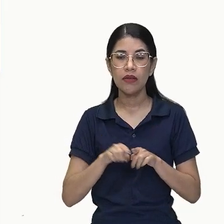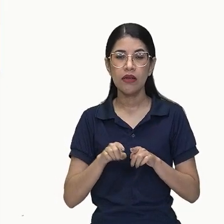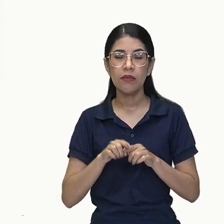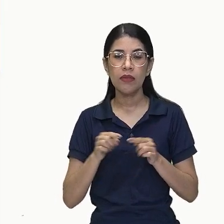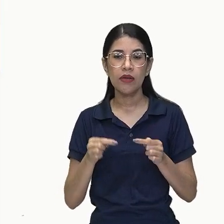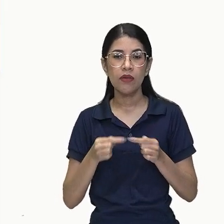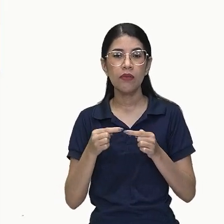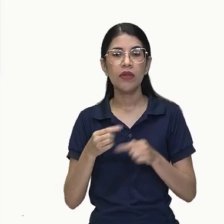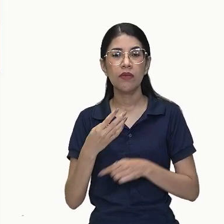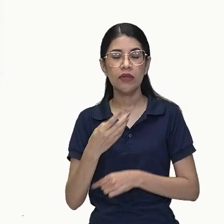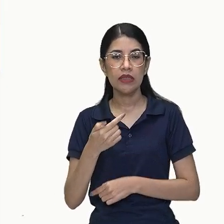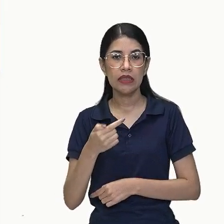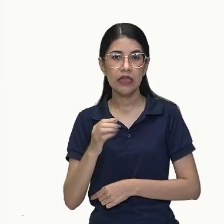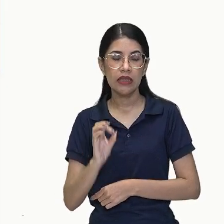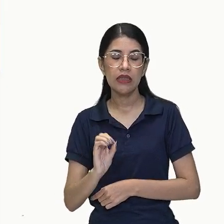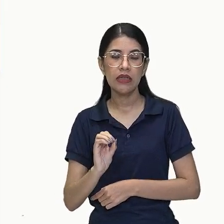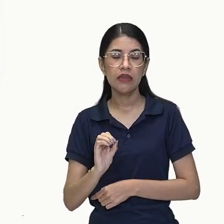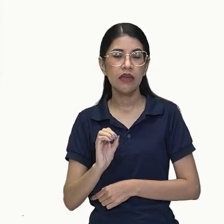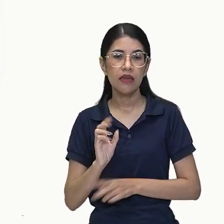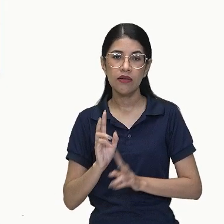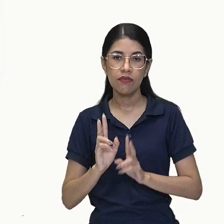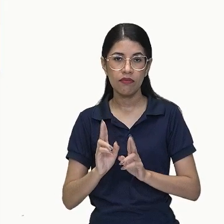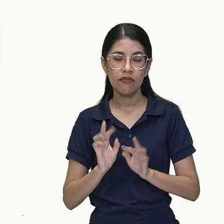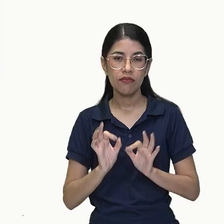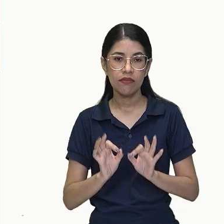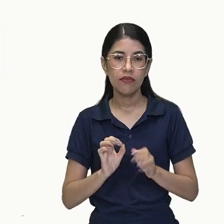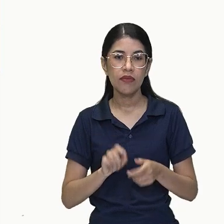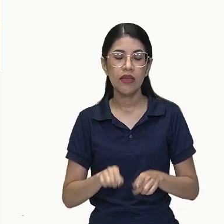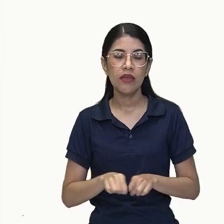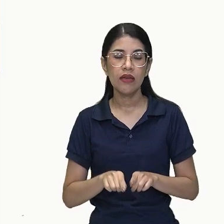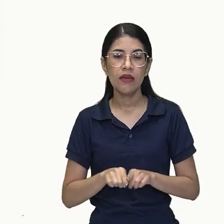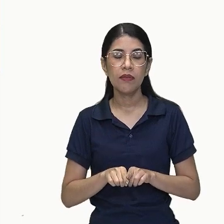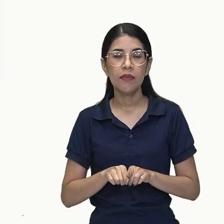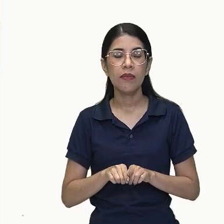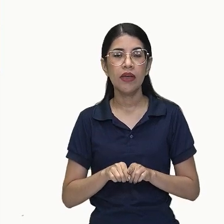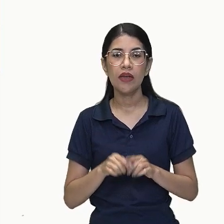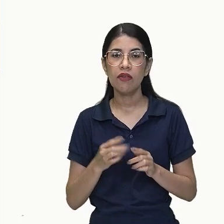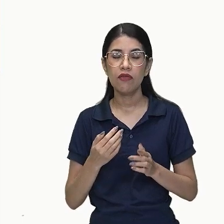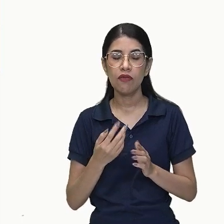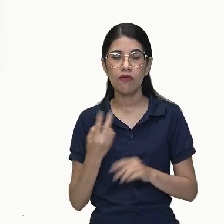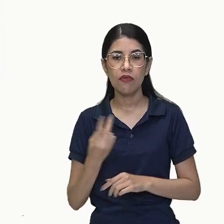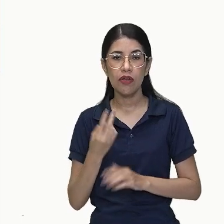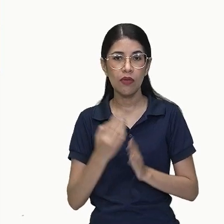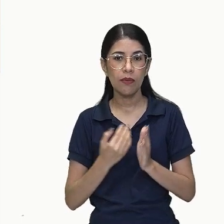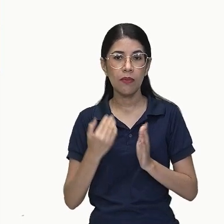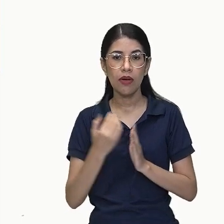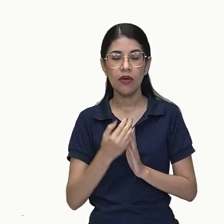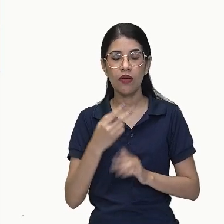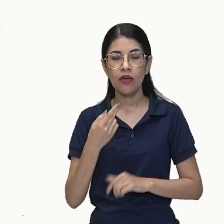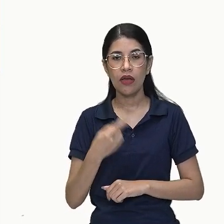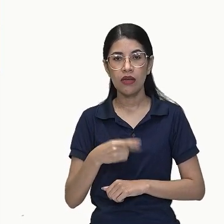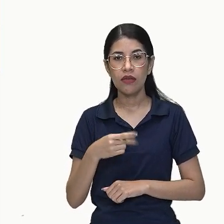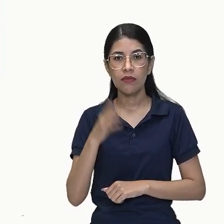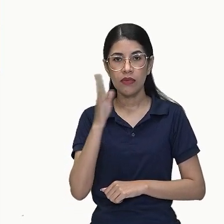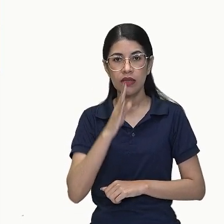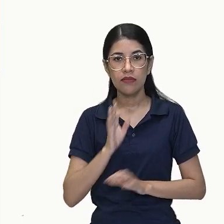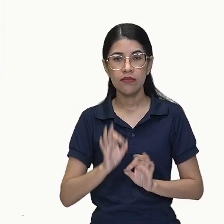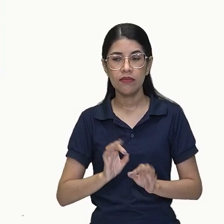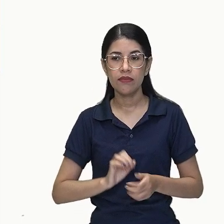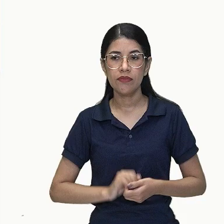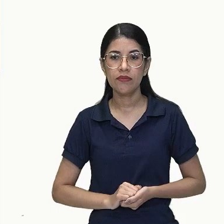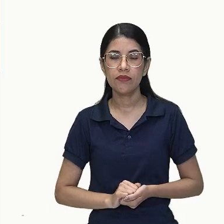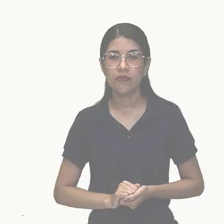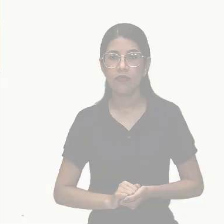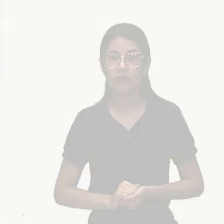equivalente em dólares, né? O mesmo valor em dólar, 470 dólares, também o valor maior do que é pago aqui no Brasil.